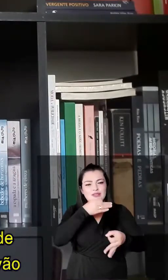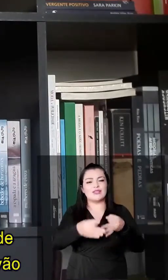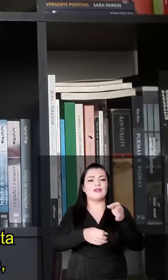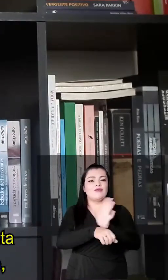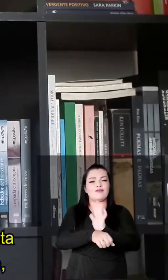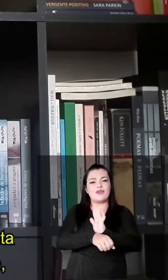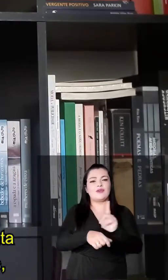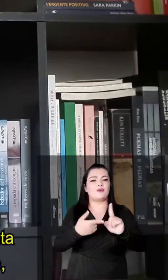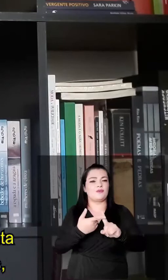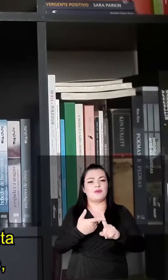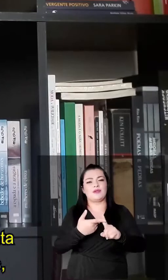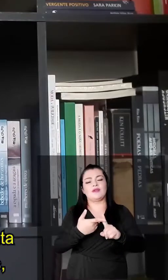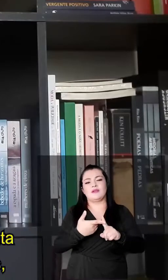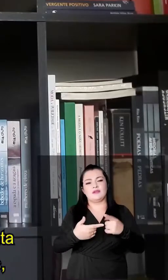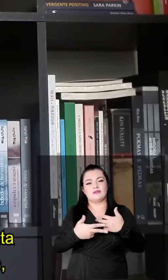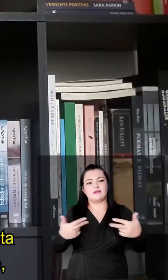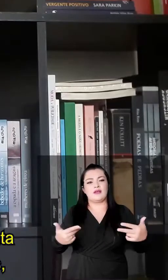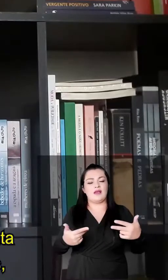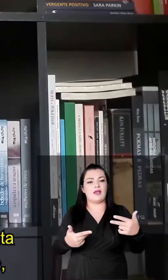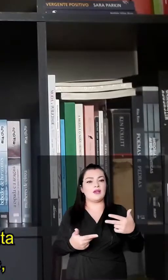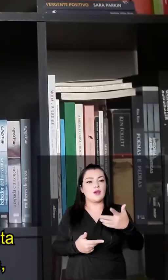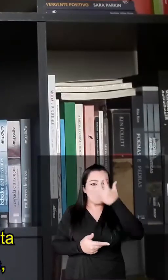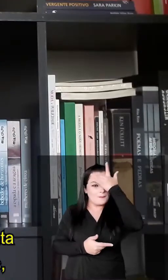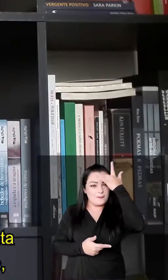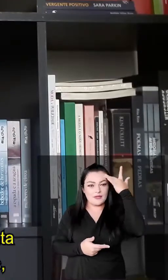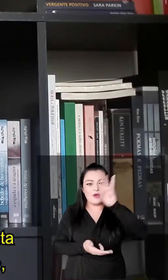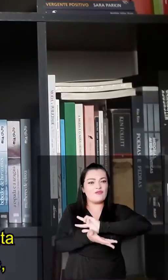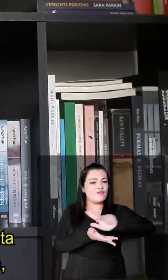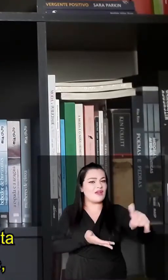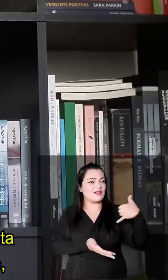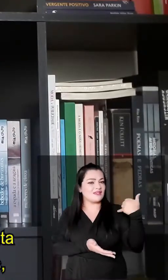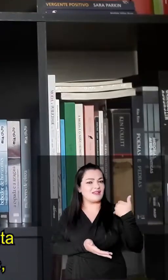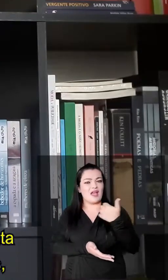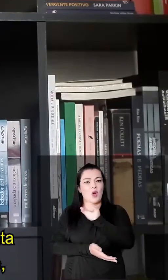vão desde crianças de 8 anos de idade até